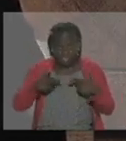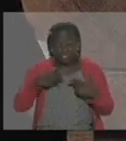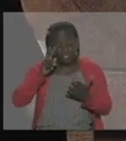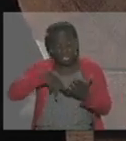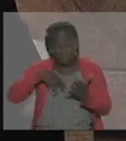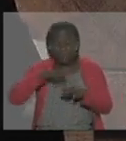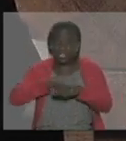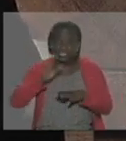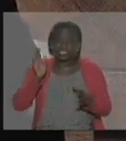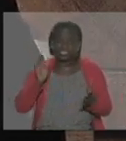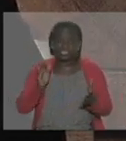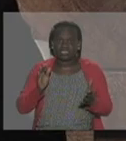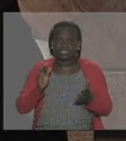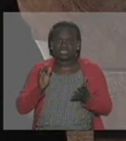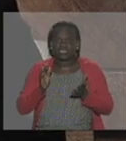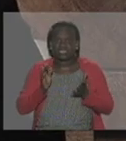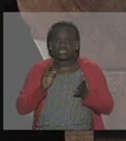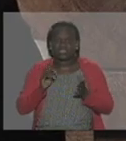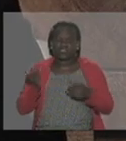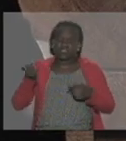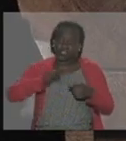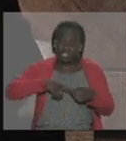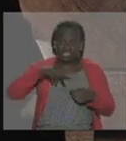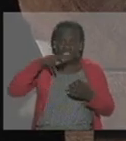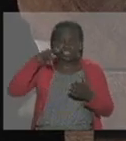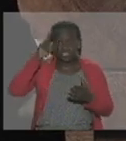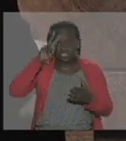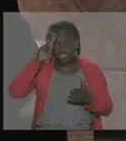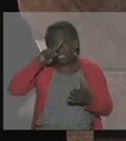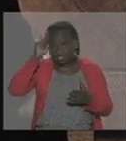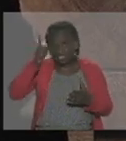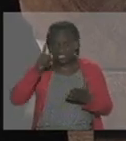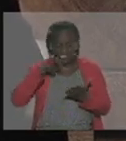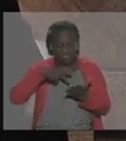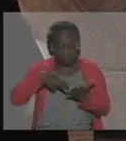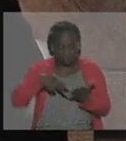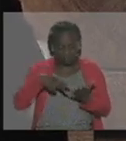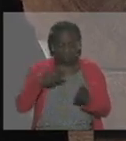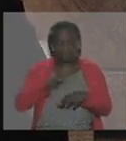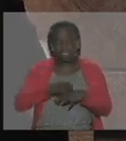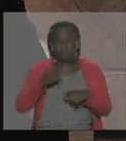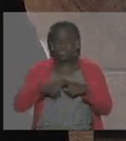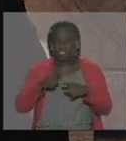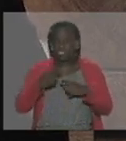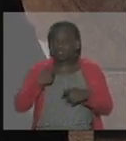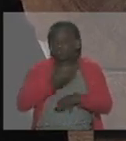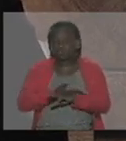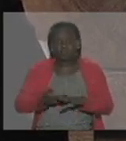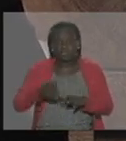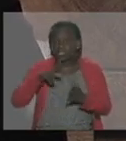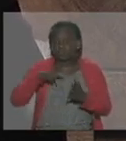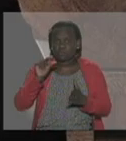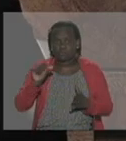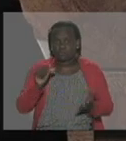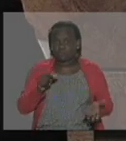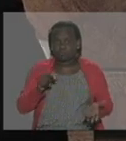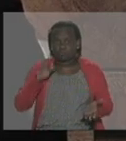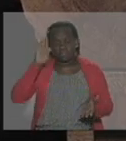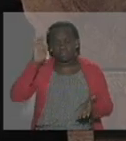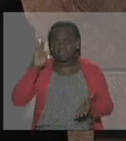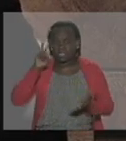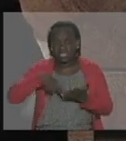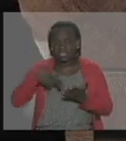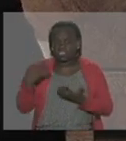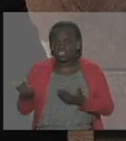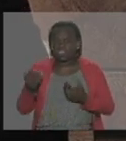trabalho passei a ler muito mais a ficção voltei à ficção digamos assim que era um gênero que eu lia quando eu